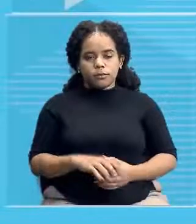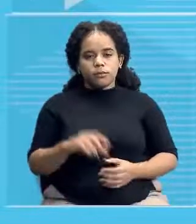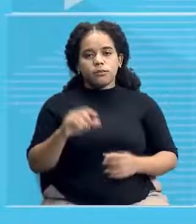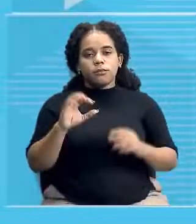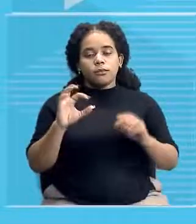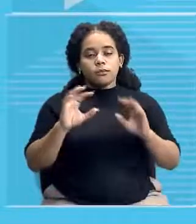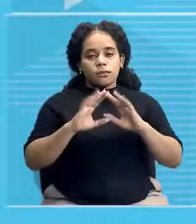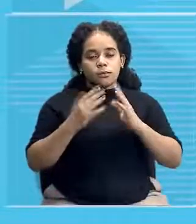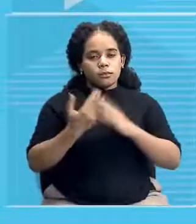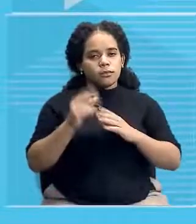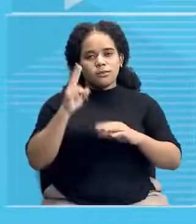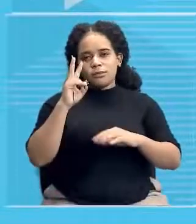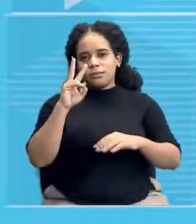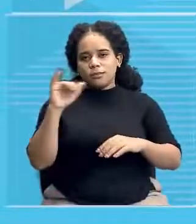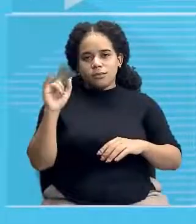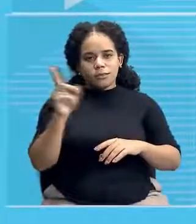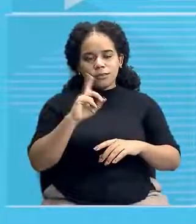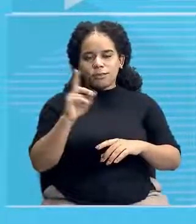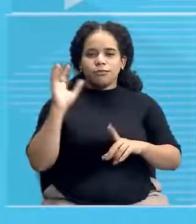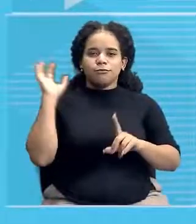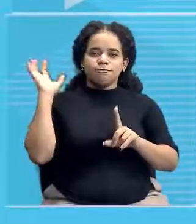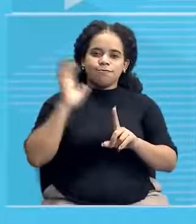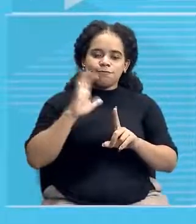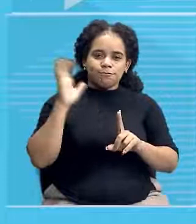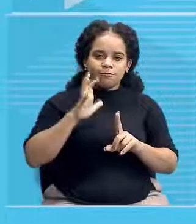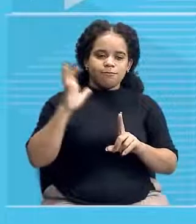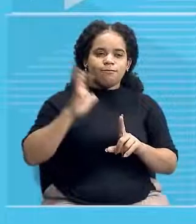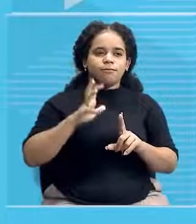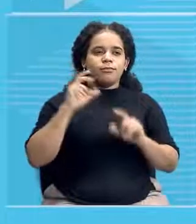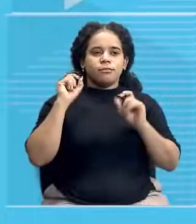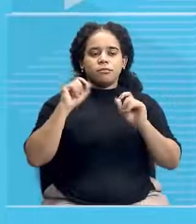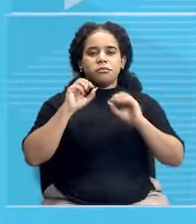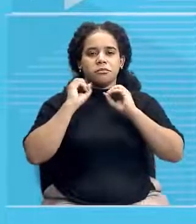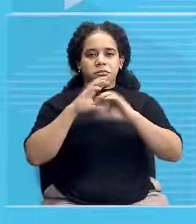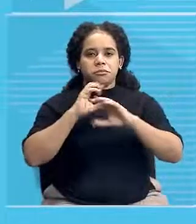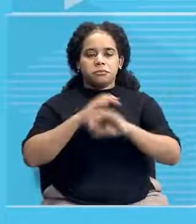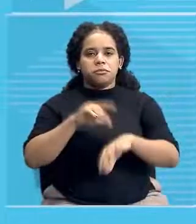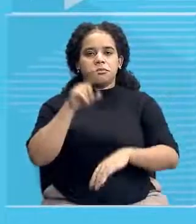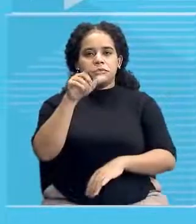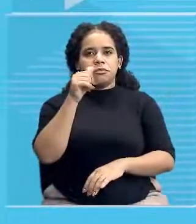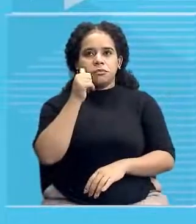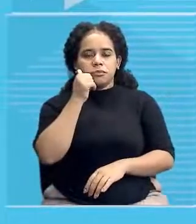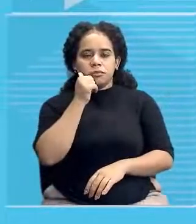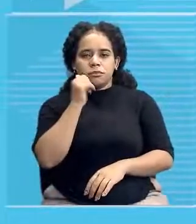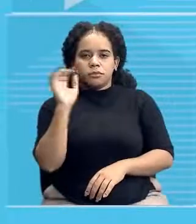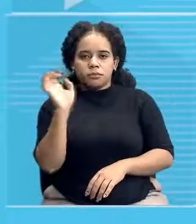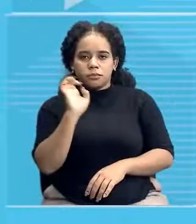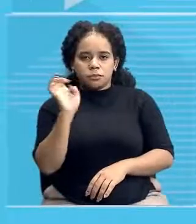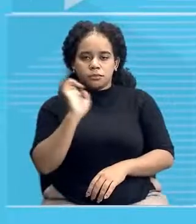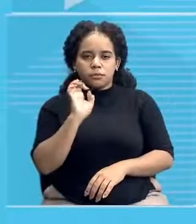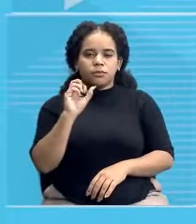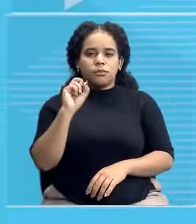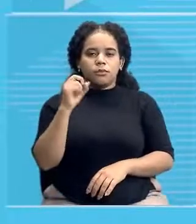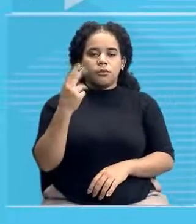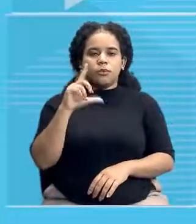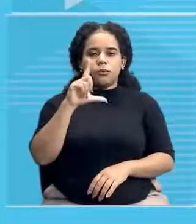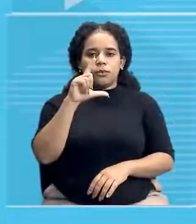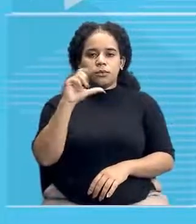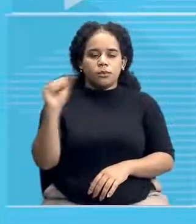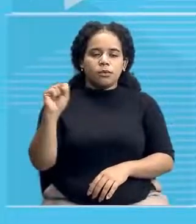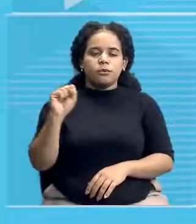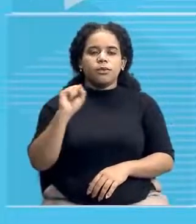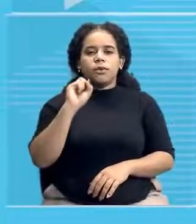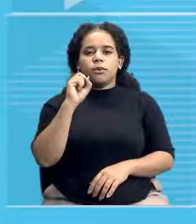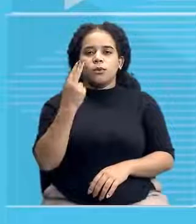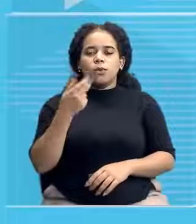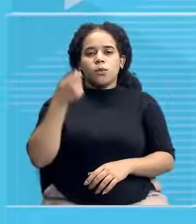irá ensinar você a ser gay, lésbica